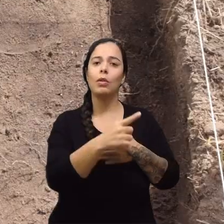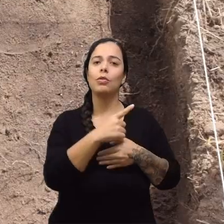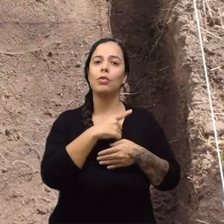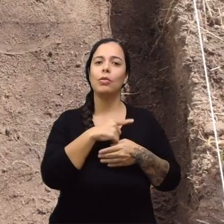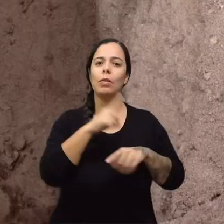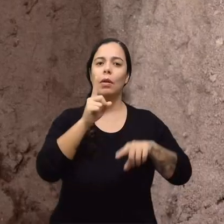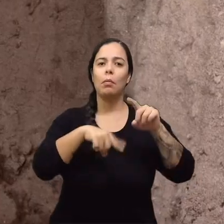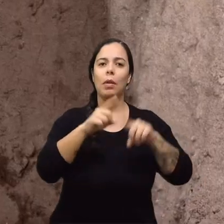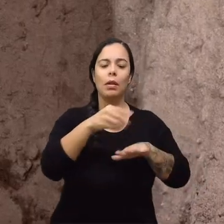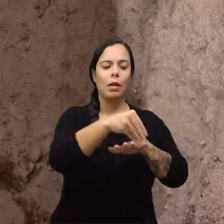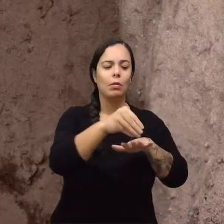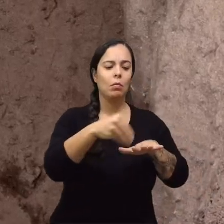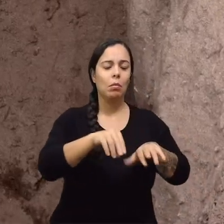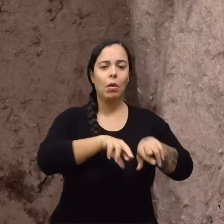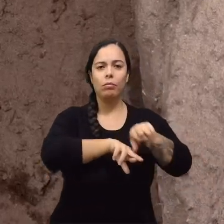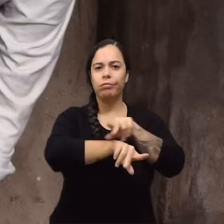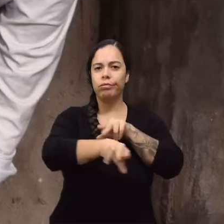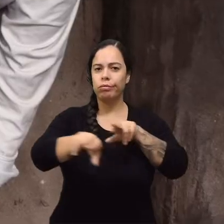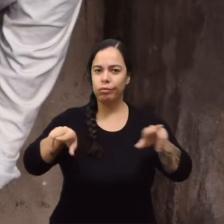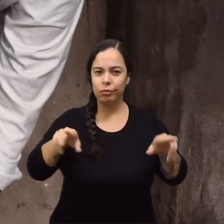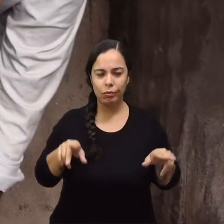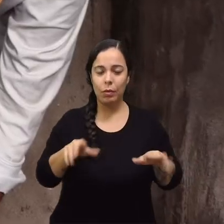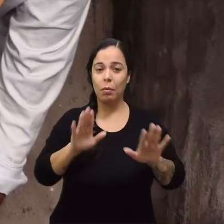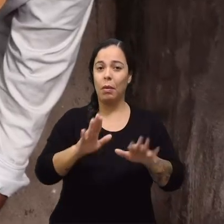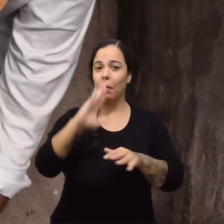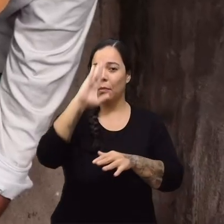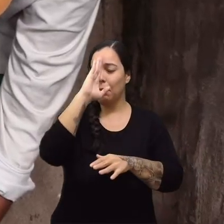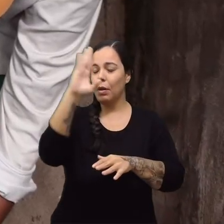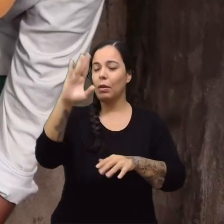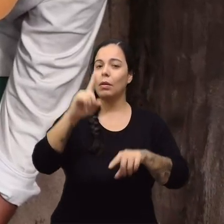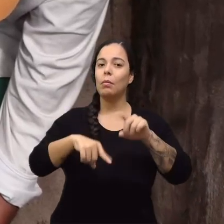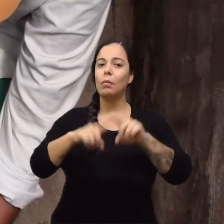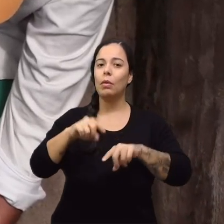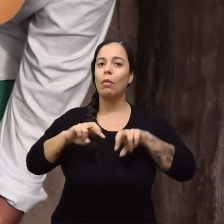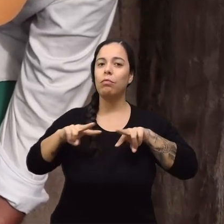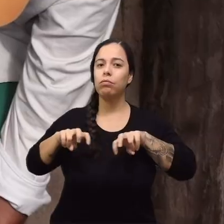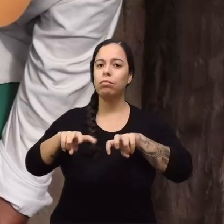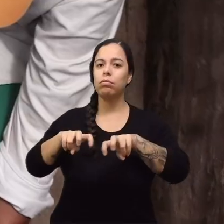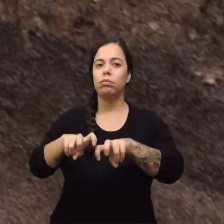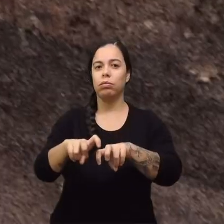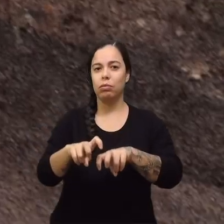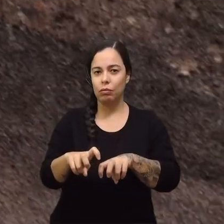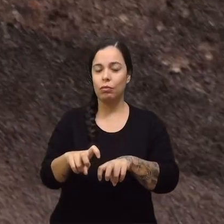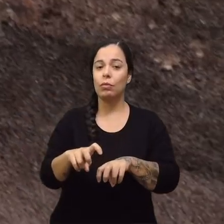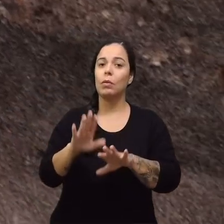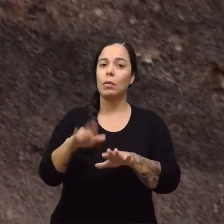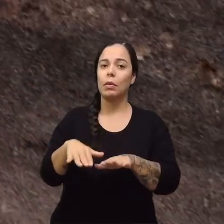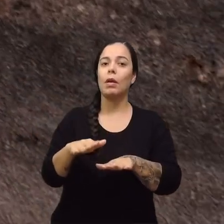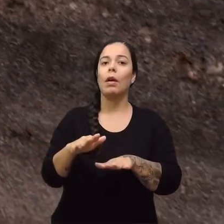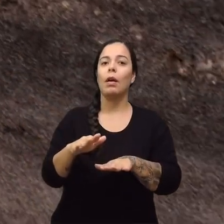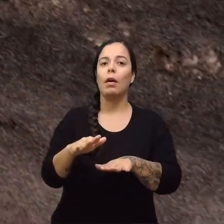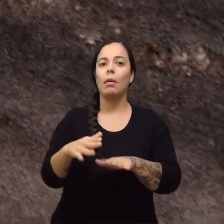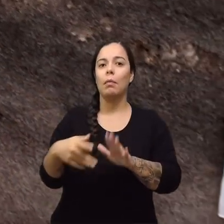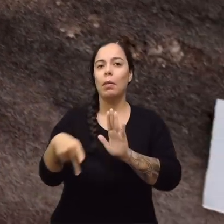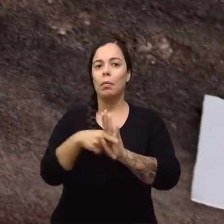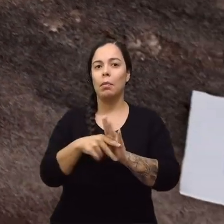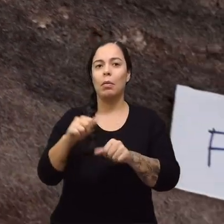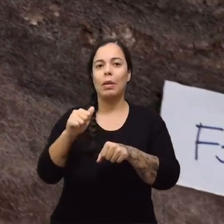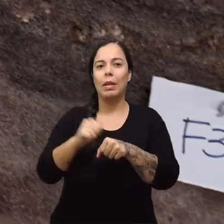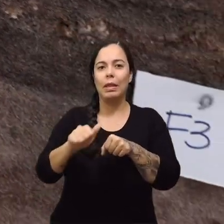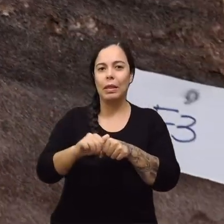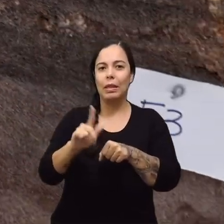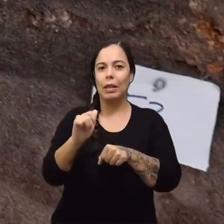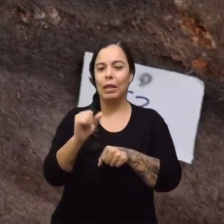arqueológicos distintos, né? Predominantemente materiais arqueológicos líticos, predominantemente artefatos lascados em quartzo, que é uma